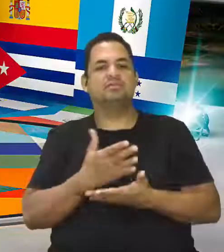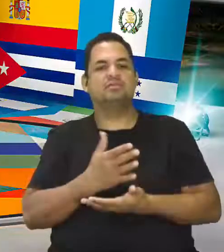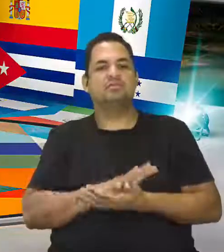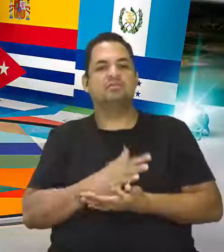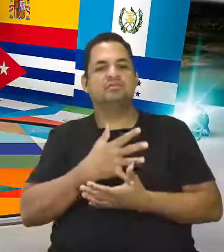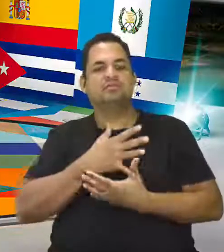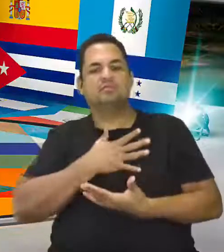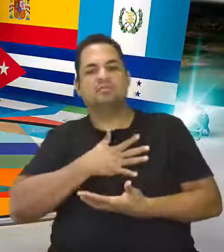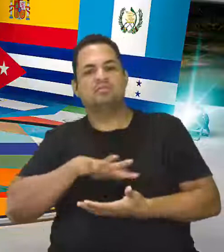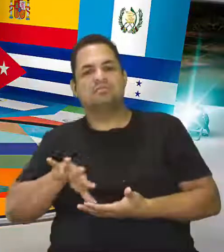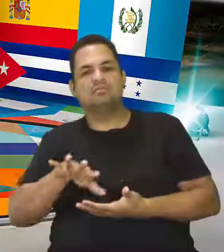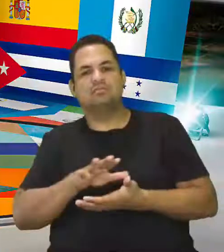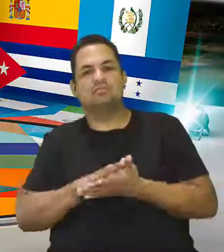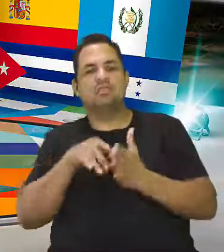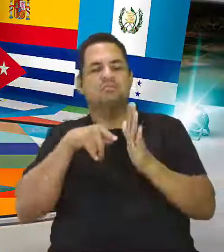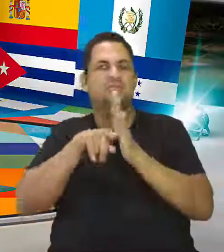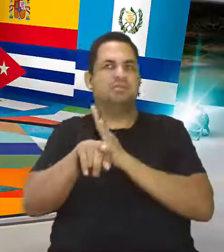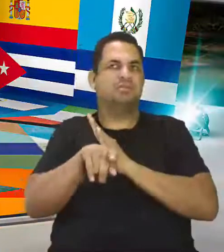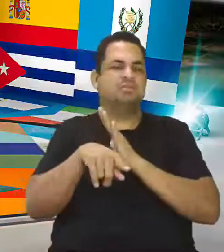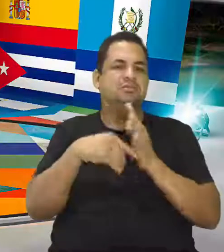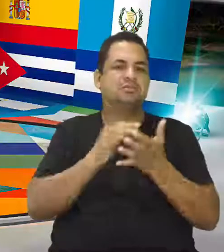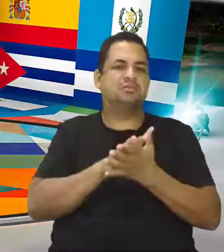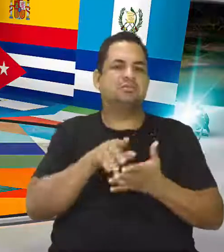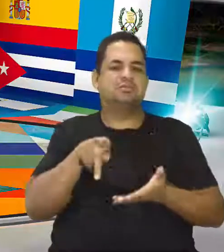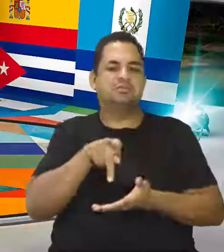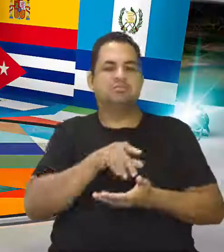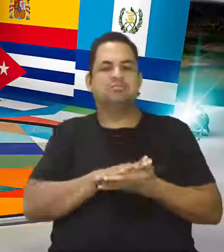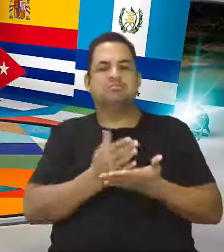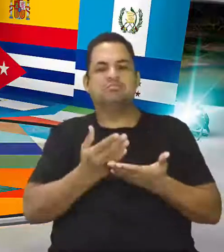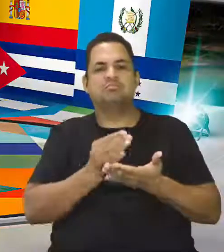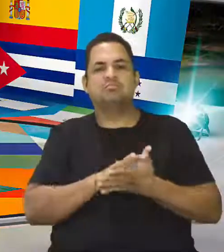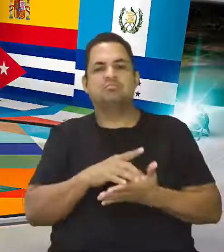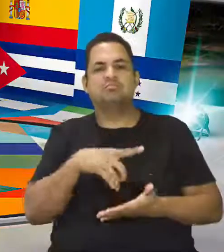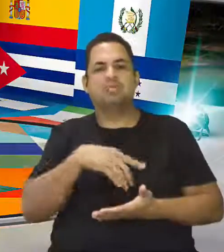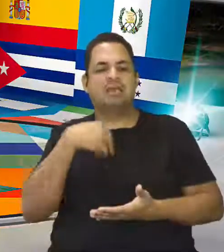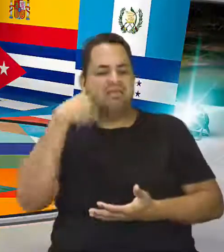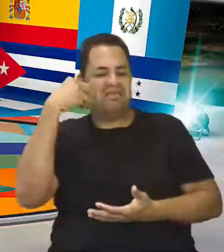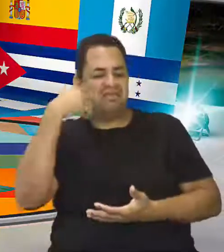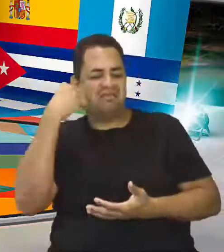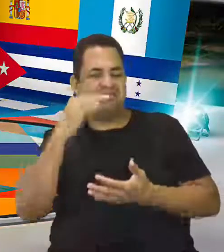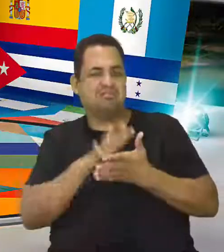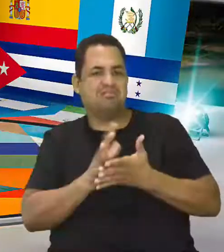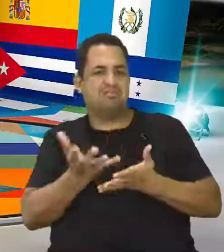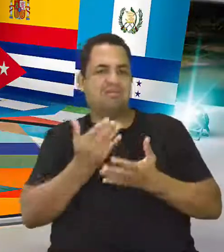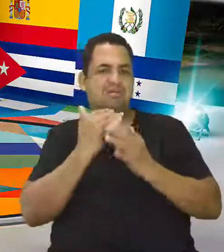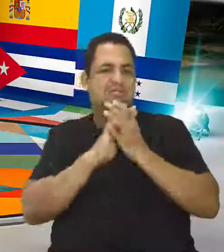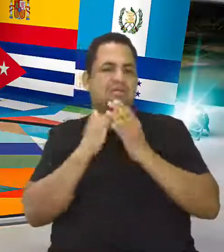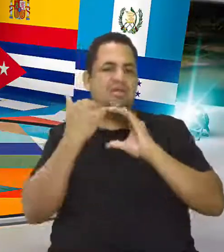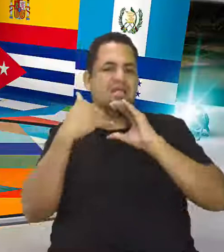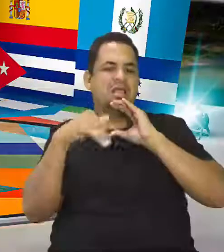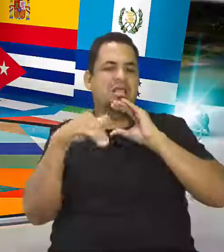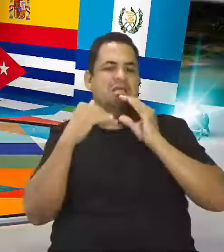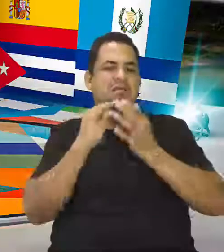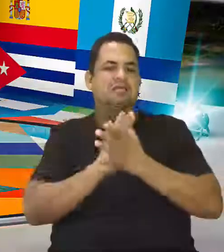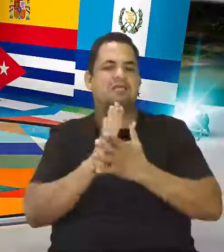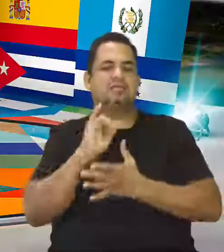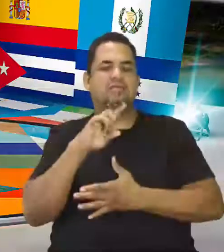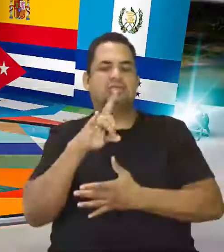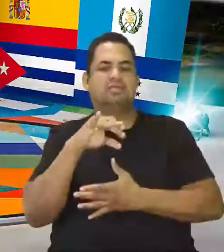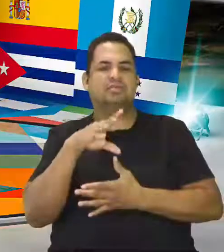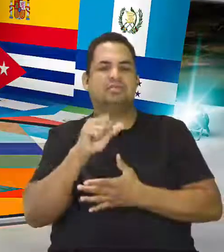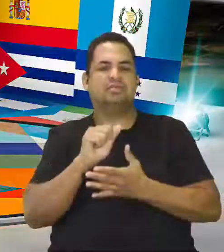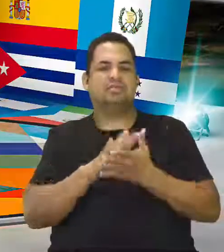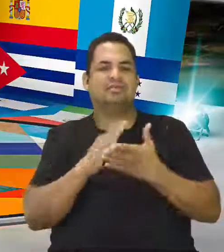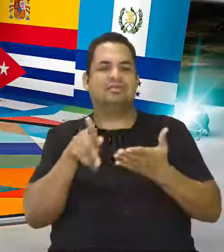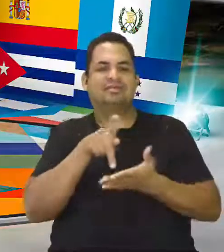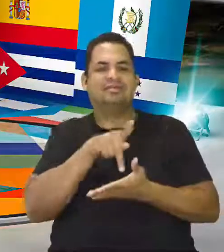não quero perguntar da minha professora presencial, eu tenho vergonha, eu queria mandar um recado para a professora Aila, eu queria mandar um recado